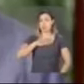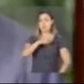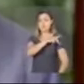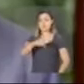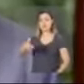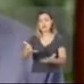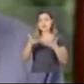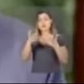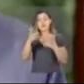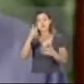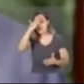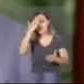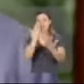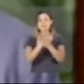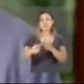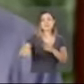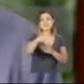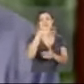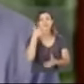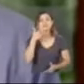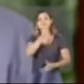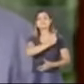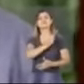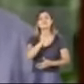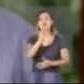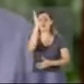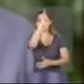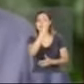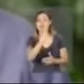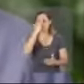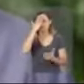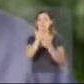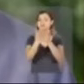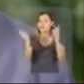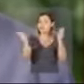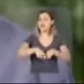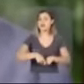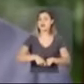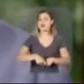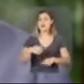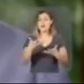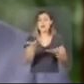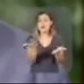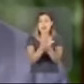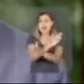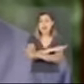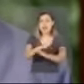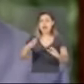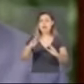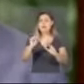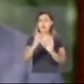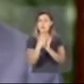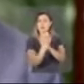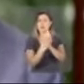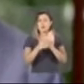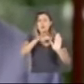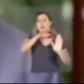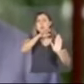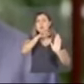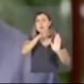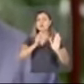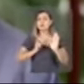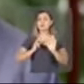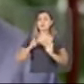ser presidente para resgatar a confiança dos brasileiros no nosso país. Quero acabar com os